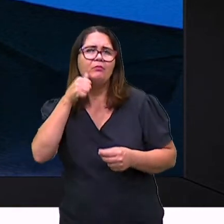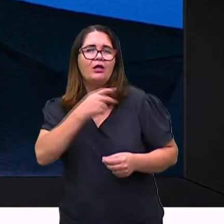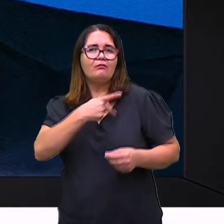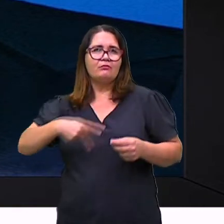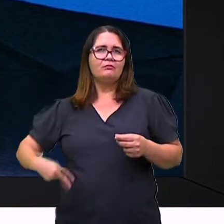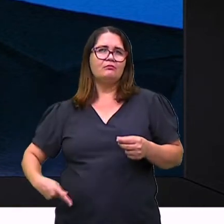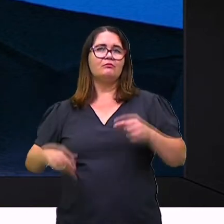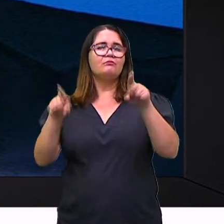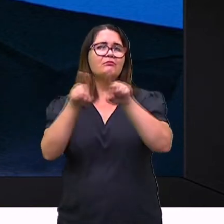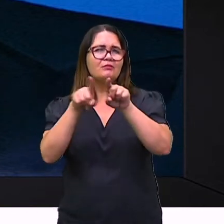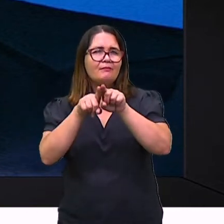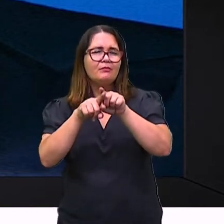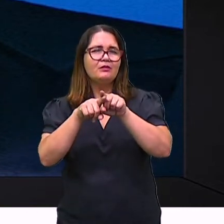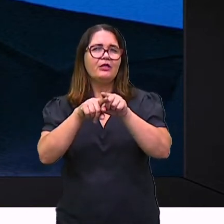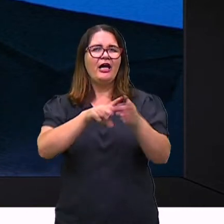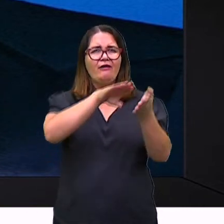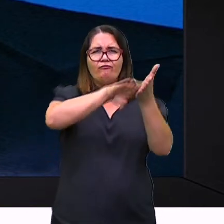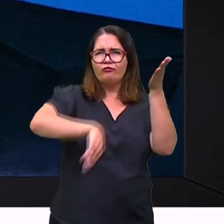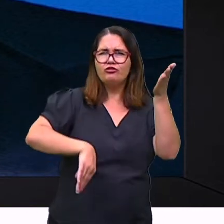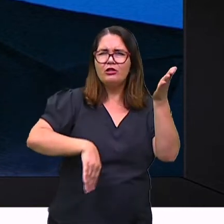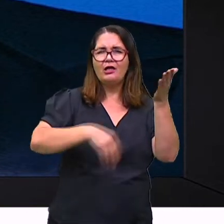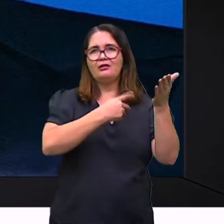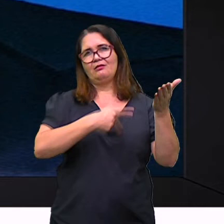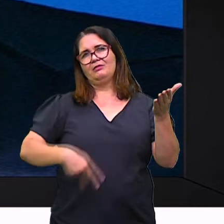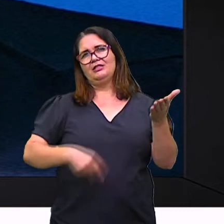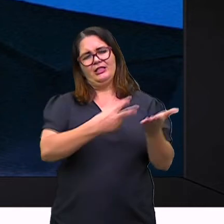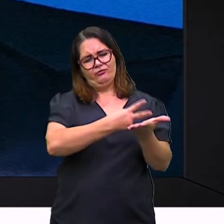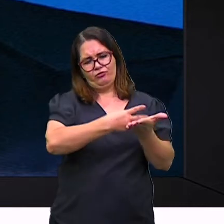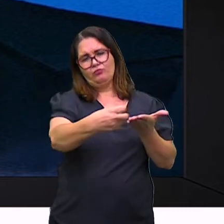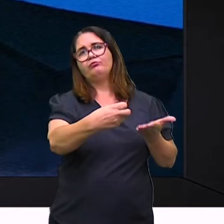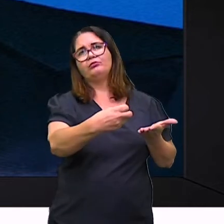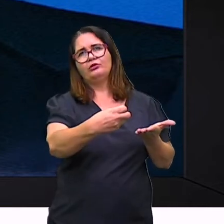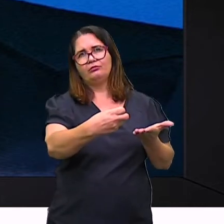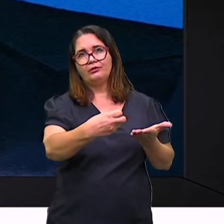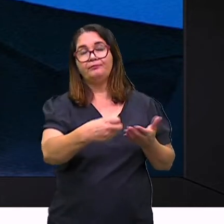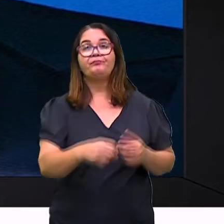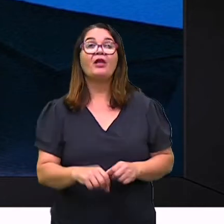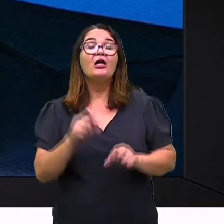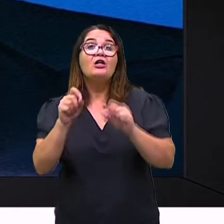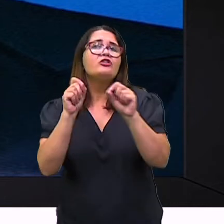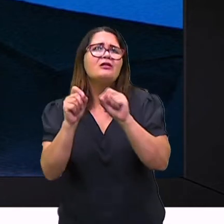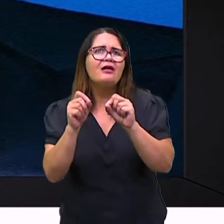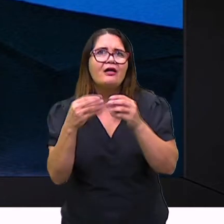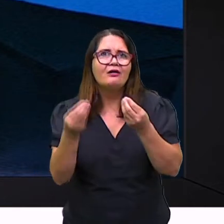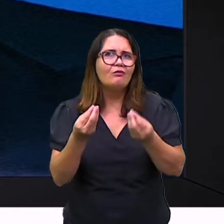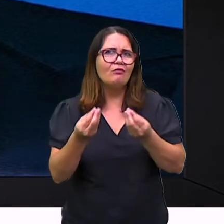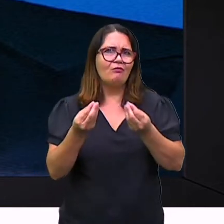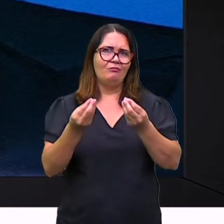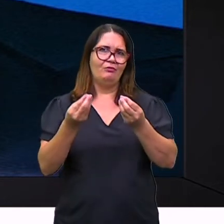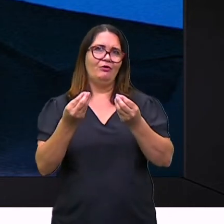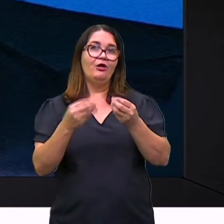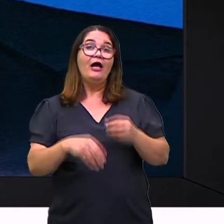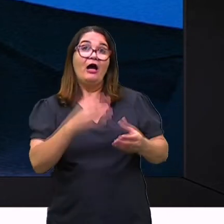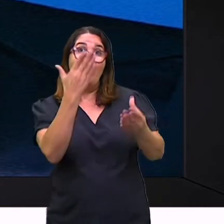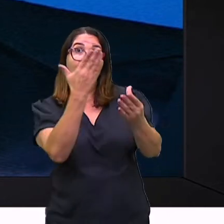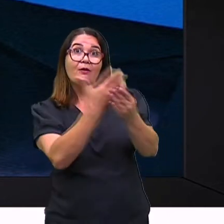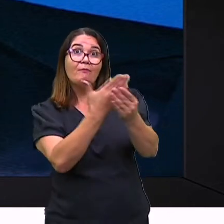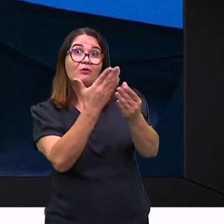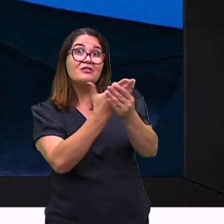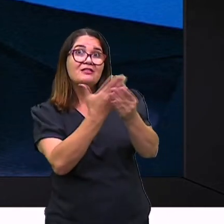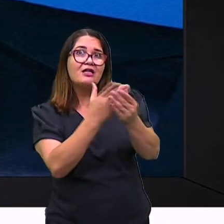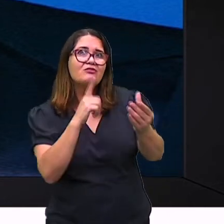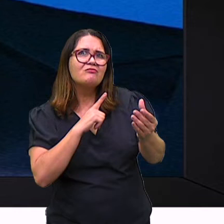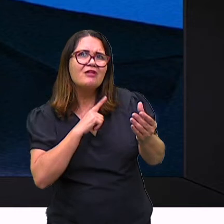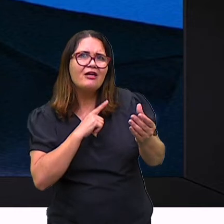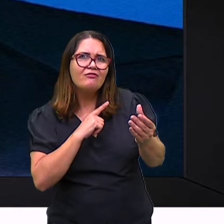a favor do impeachment contra 20. Sob a acusação de ter cometido crime de responsabilidade fiscal,